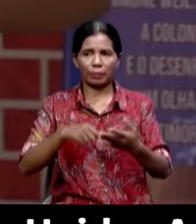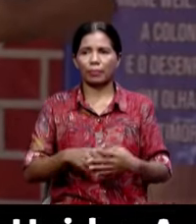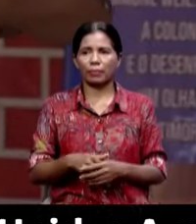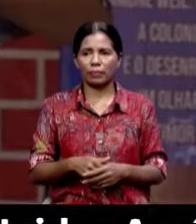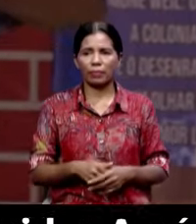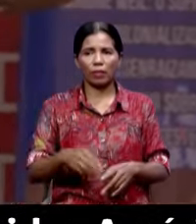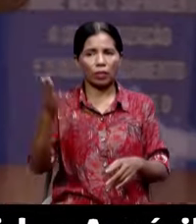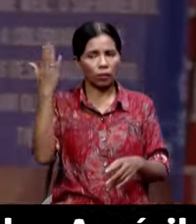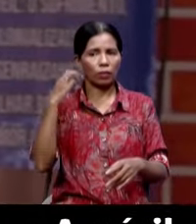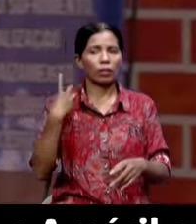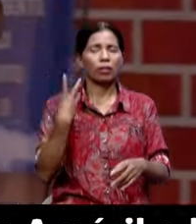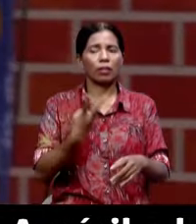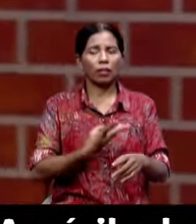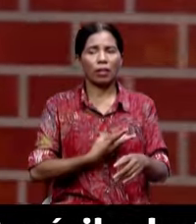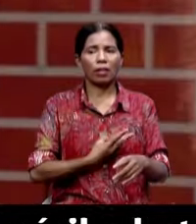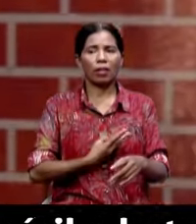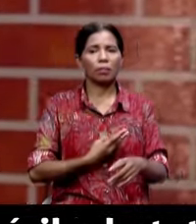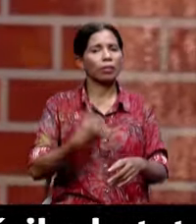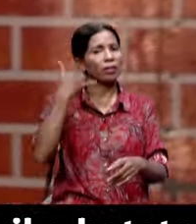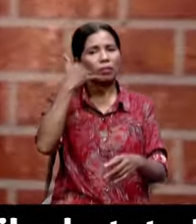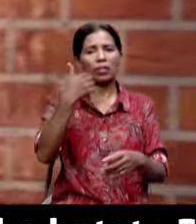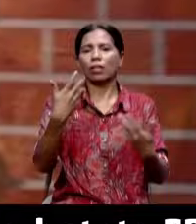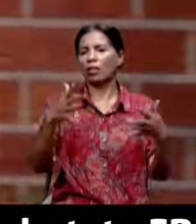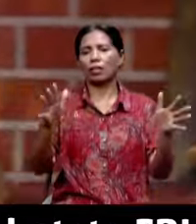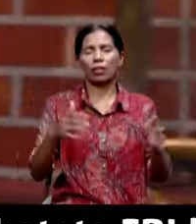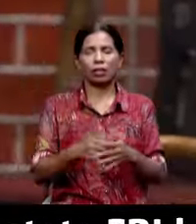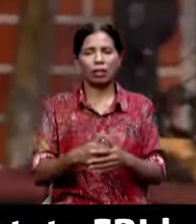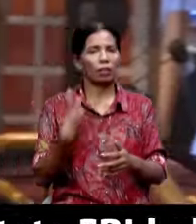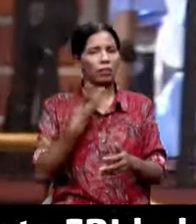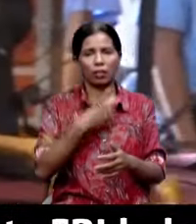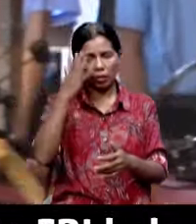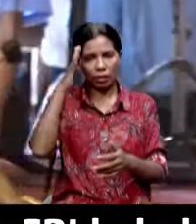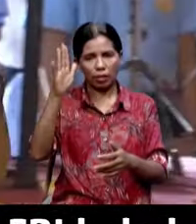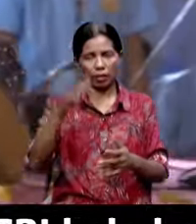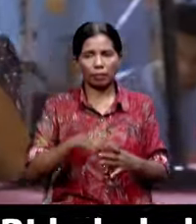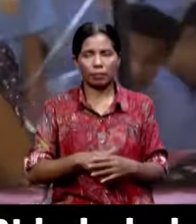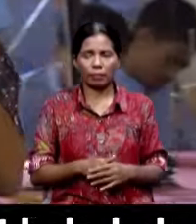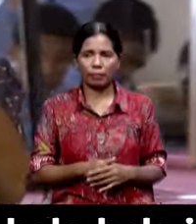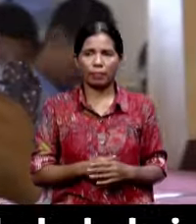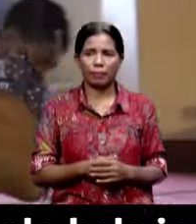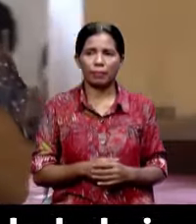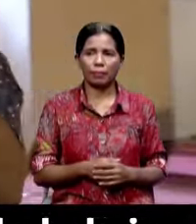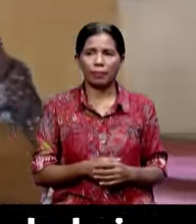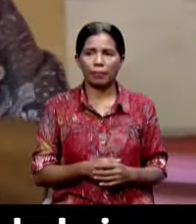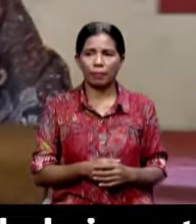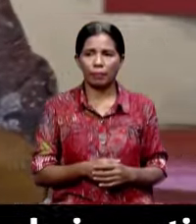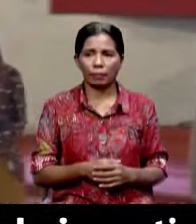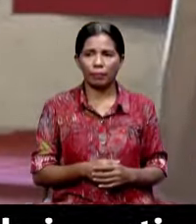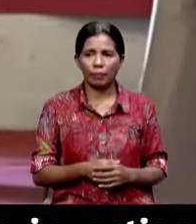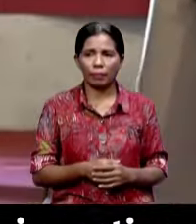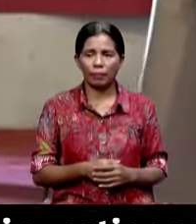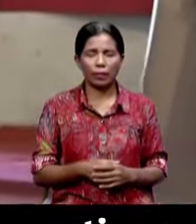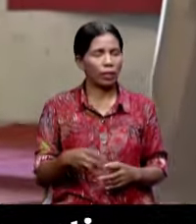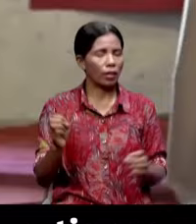o Luke Abigua da Arte de Nature of Musu, a banana livre do Holiday. Não livre do